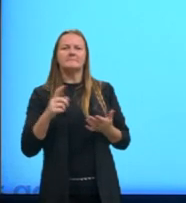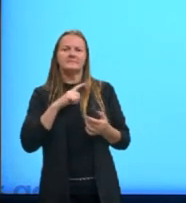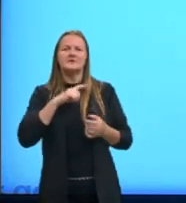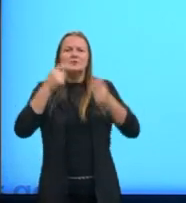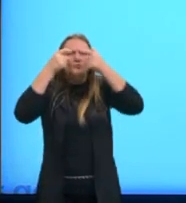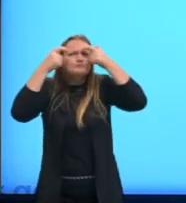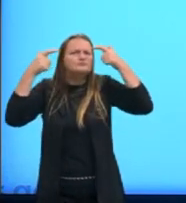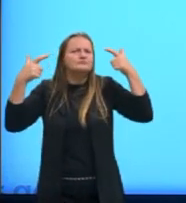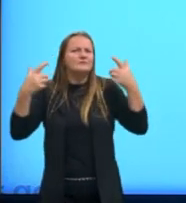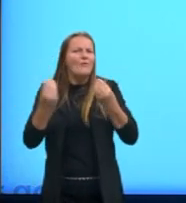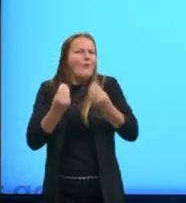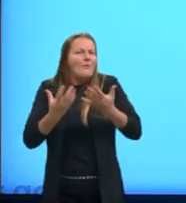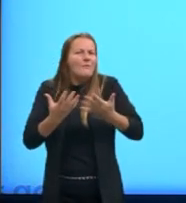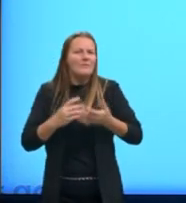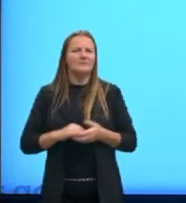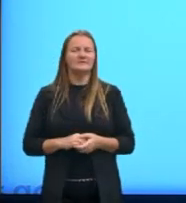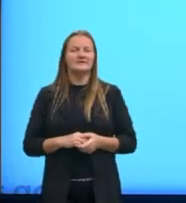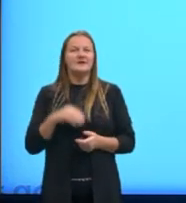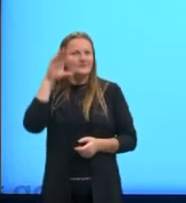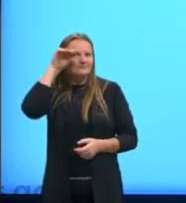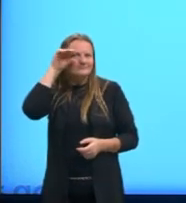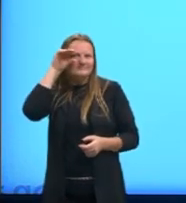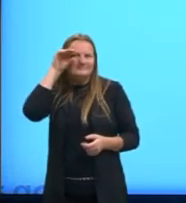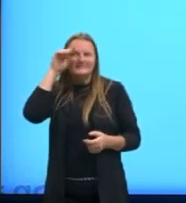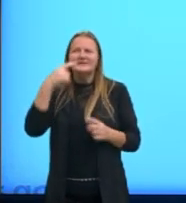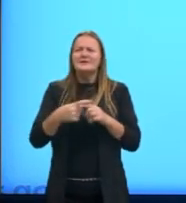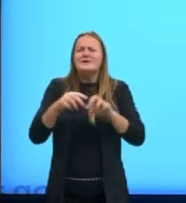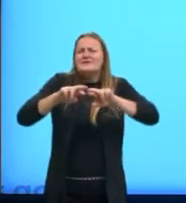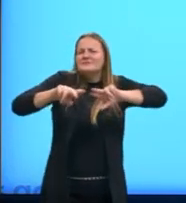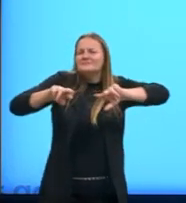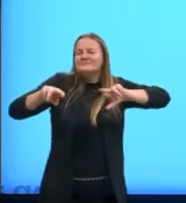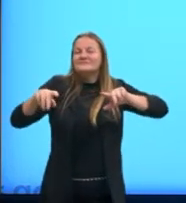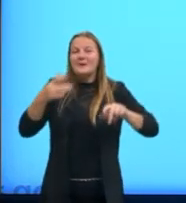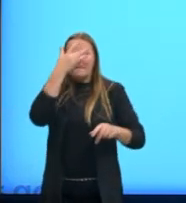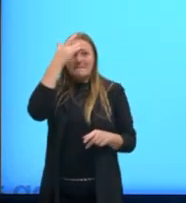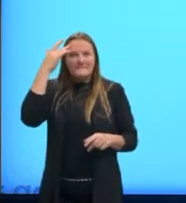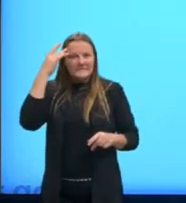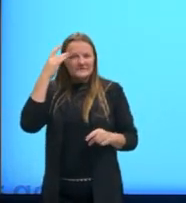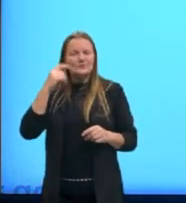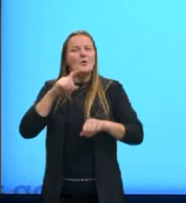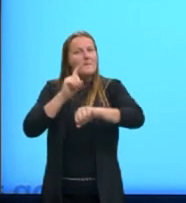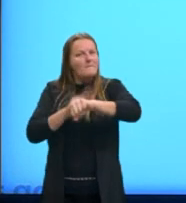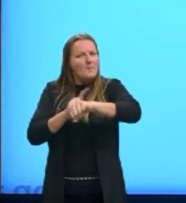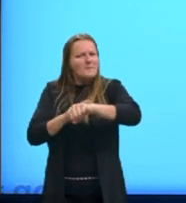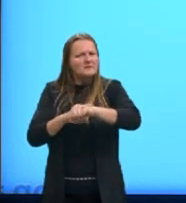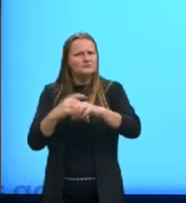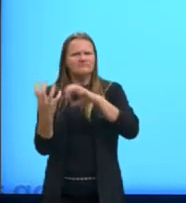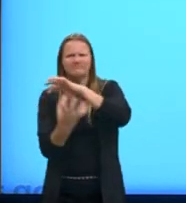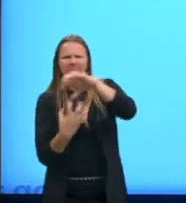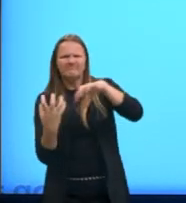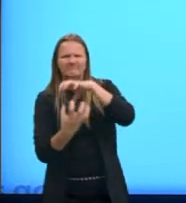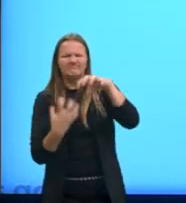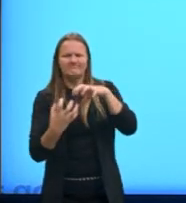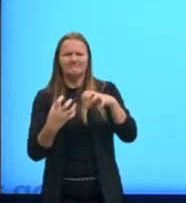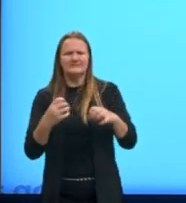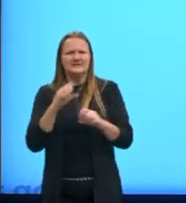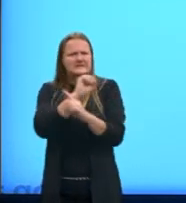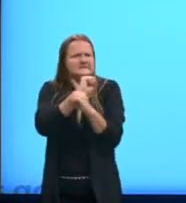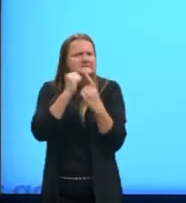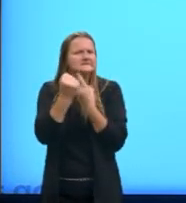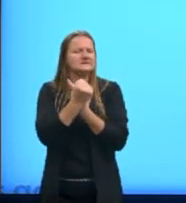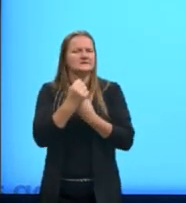ao conhecimento né Nós podemos podemos observar que muitas pessoas nesses momentos de crise da humanidade